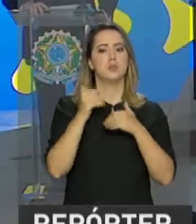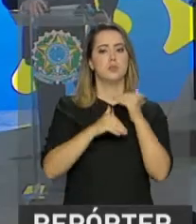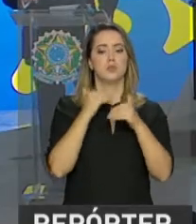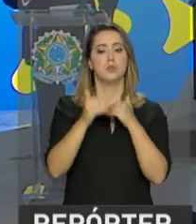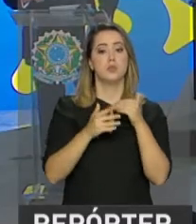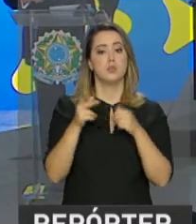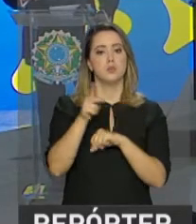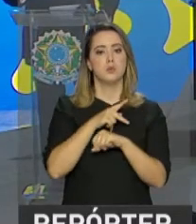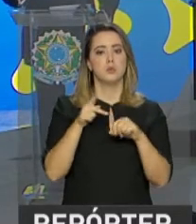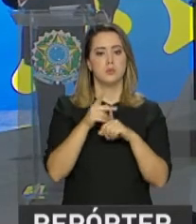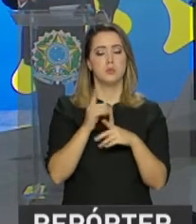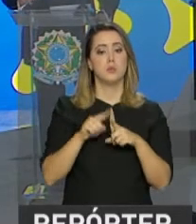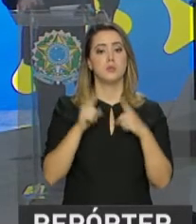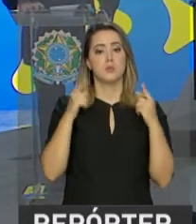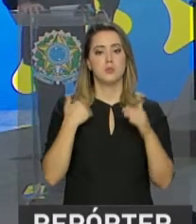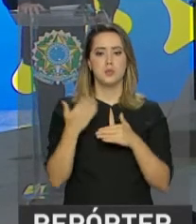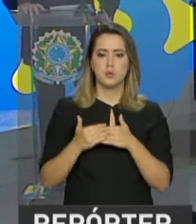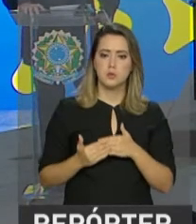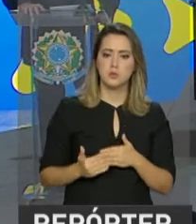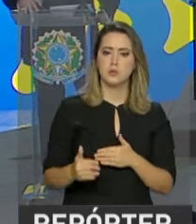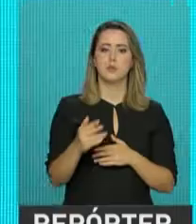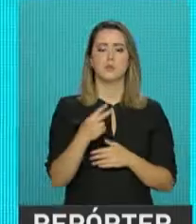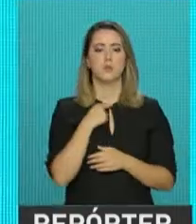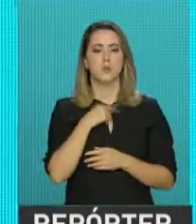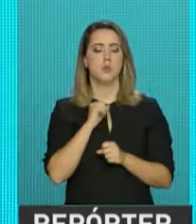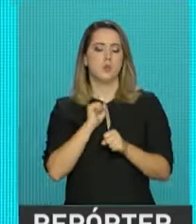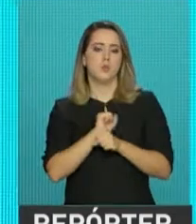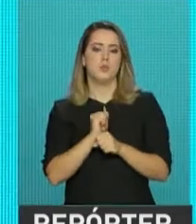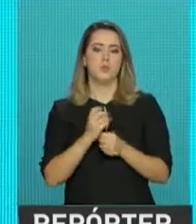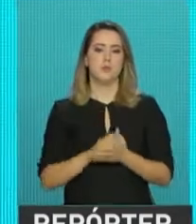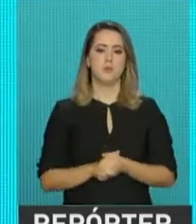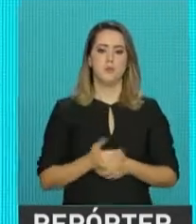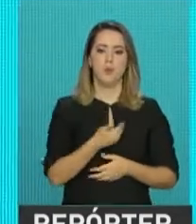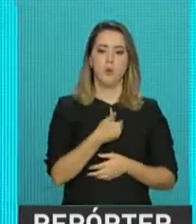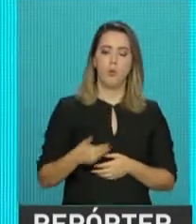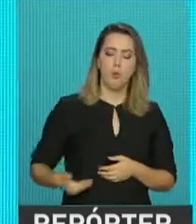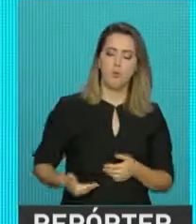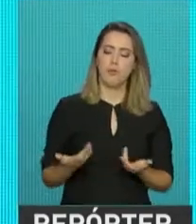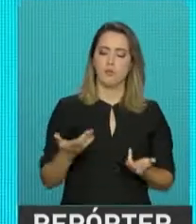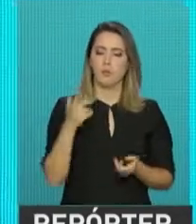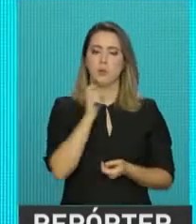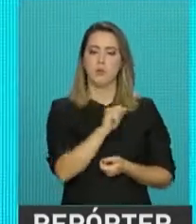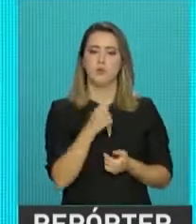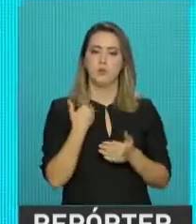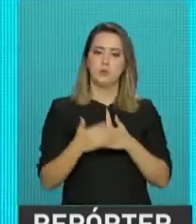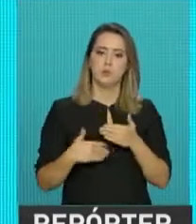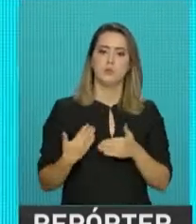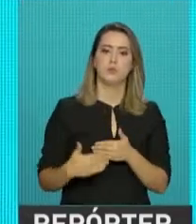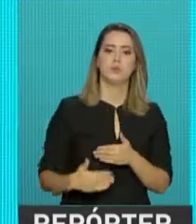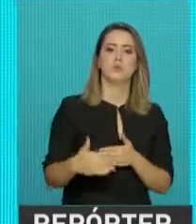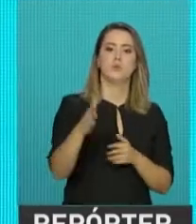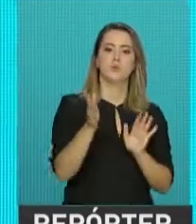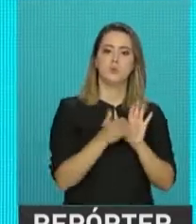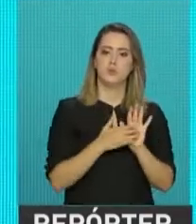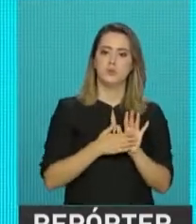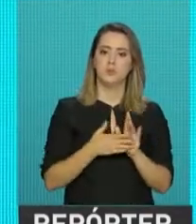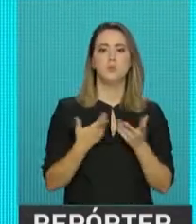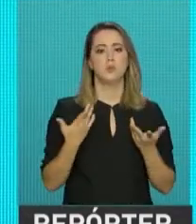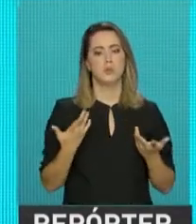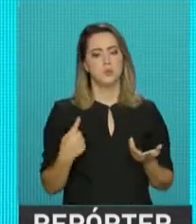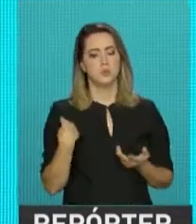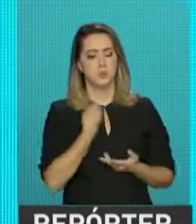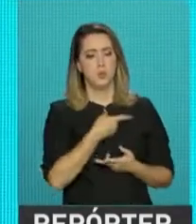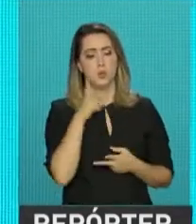do país mas que os avanços não param o governo conseguiu levar adiante propostas que convenhamos